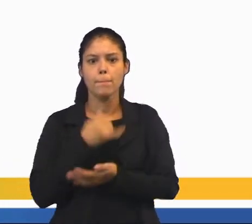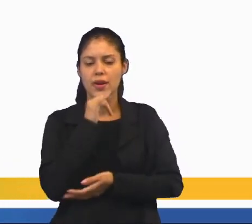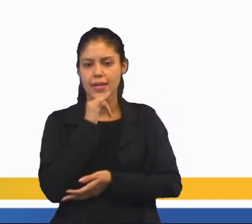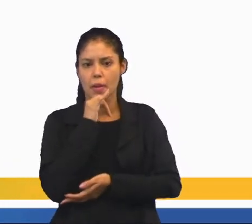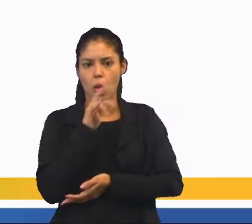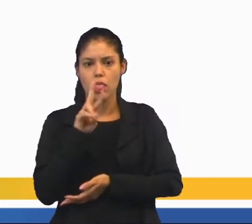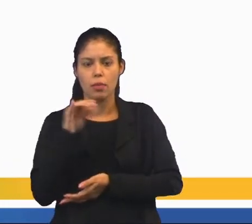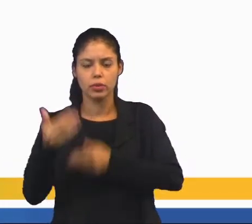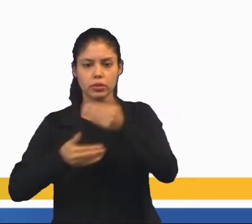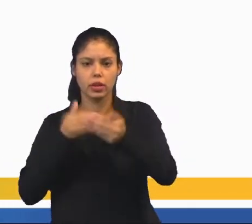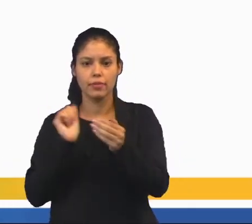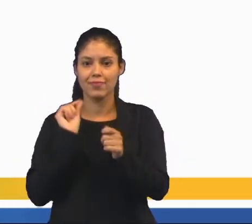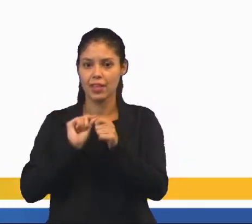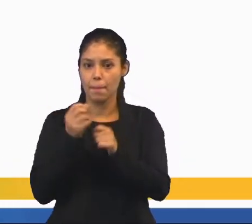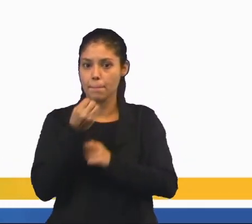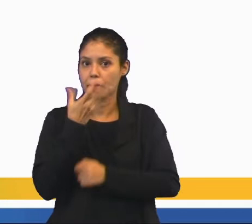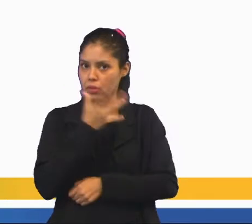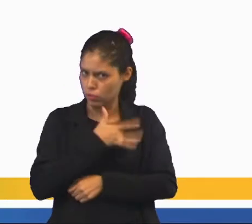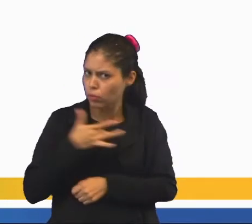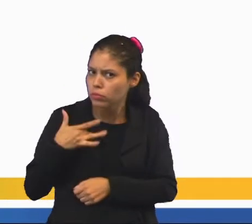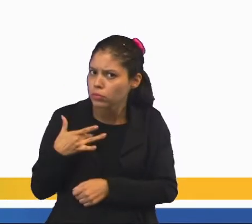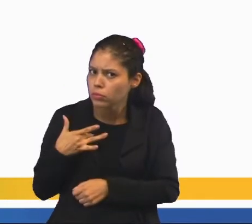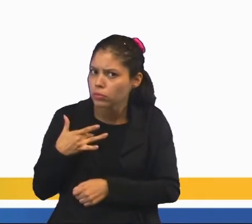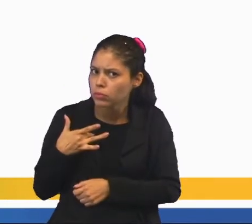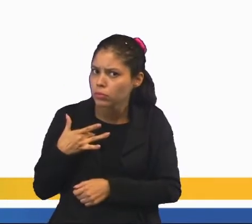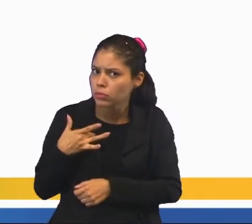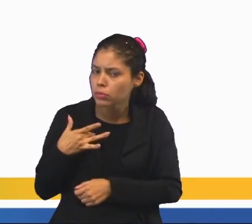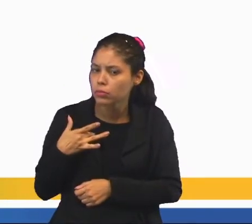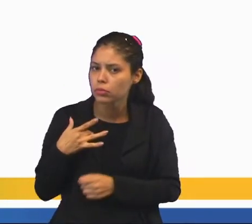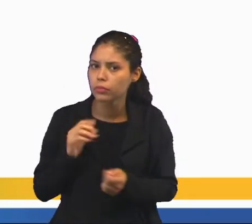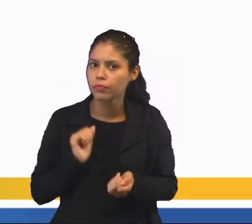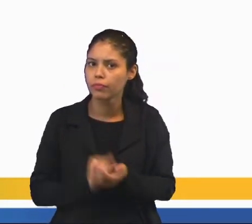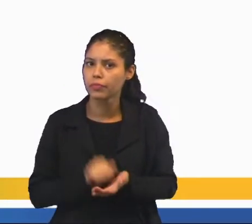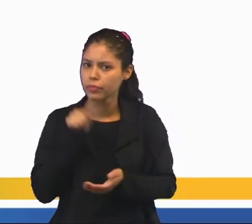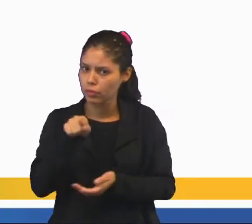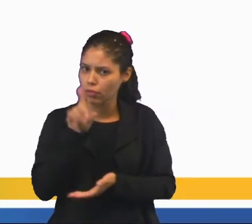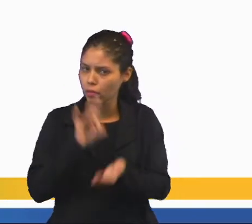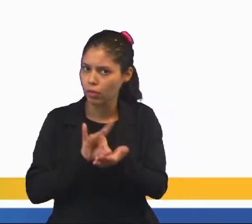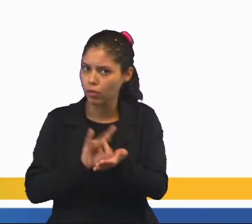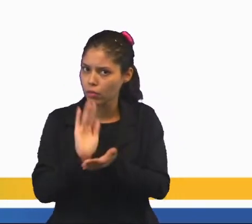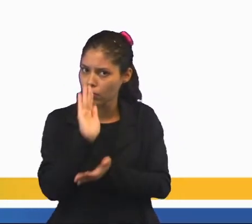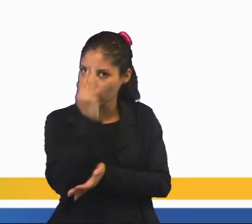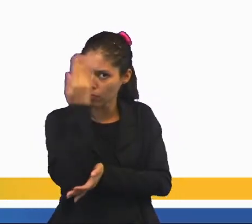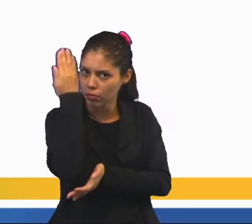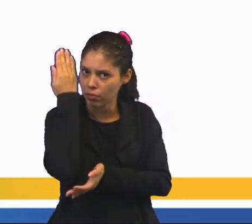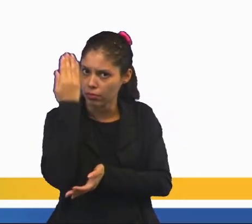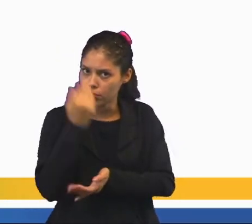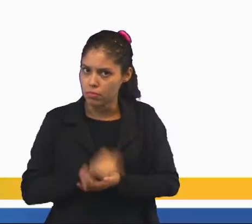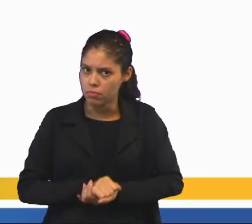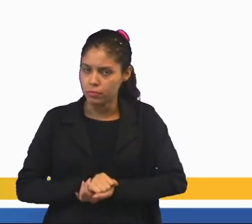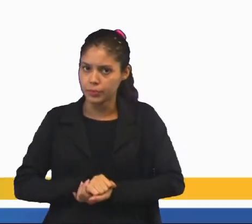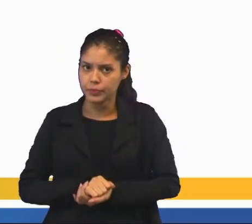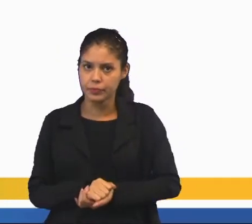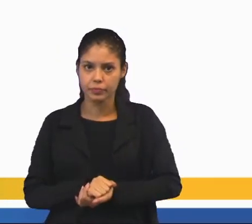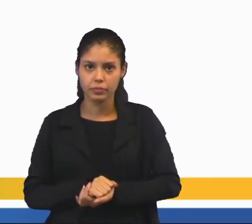ultraprocessados, fazem muito bem à saúde. Essa afirmativa é verdadeiro ou